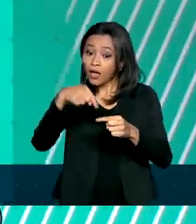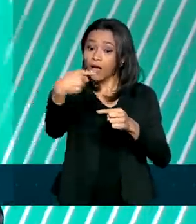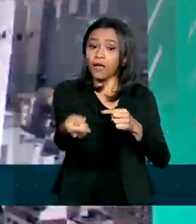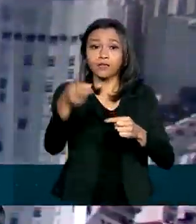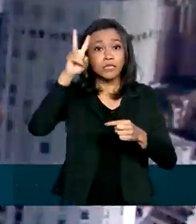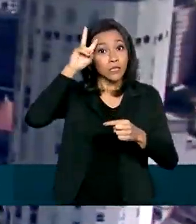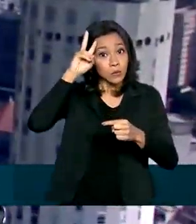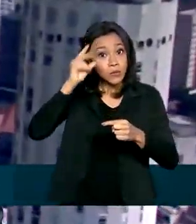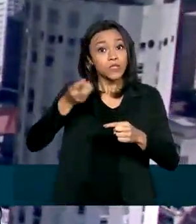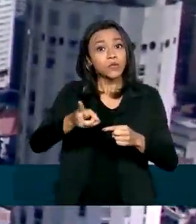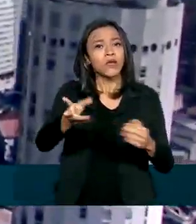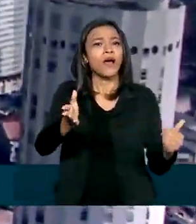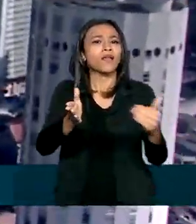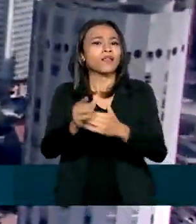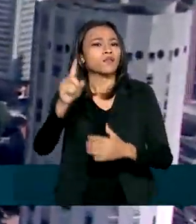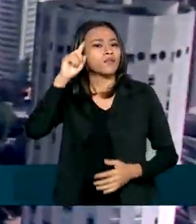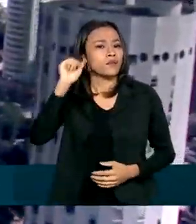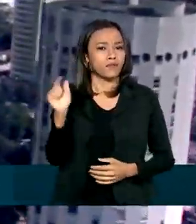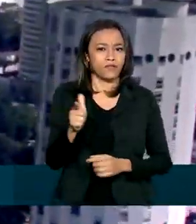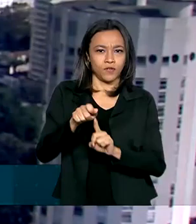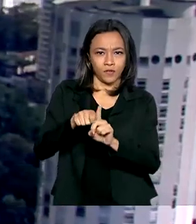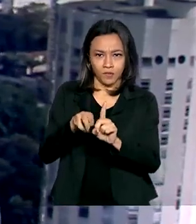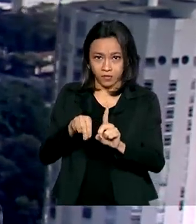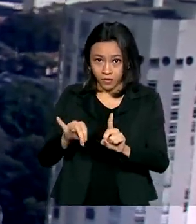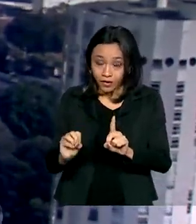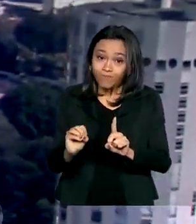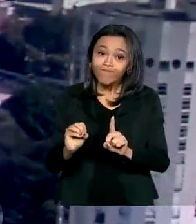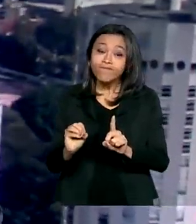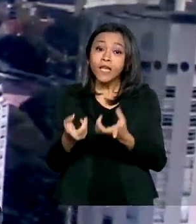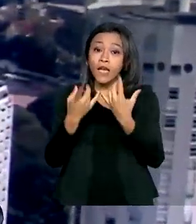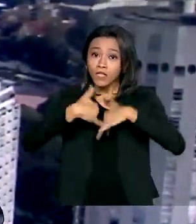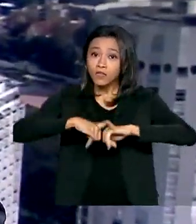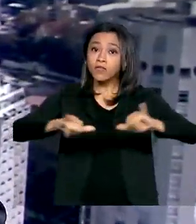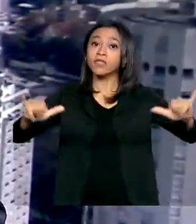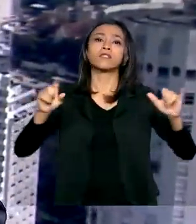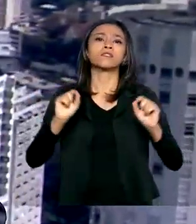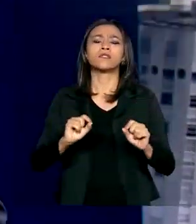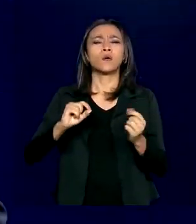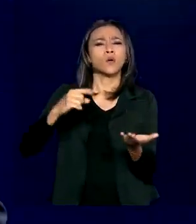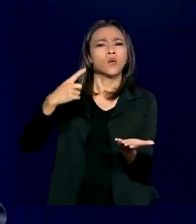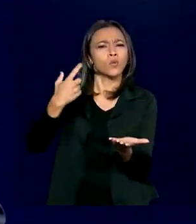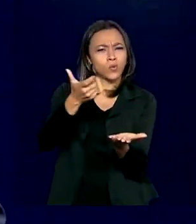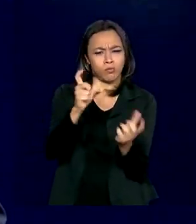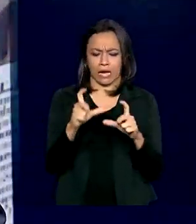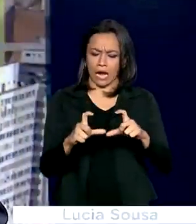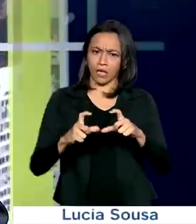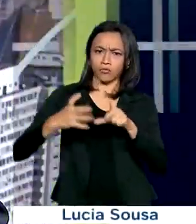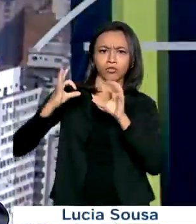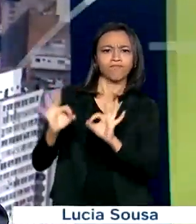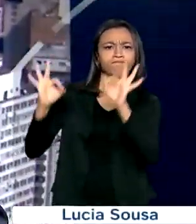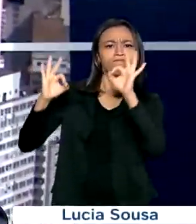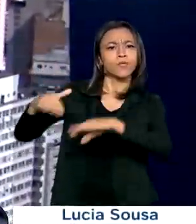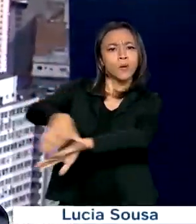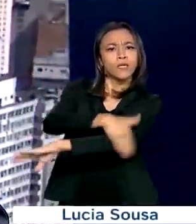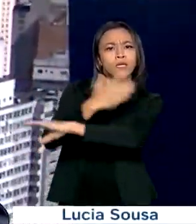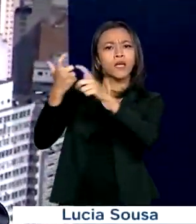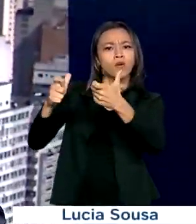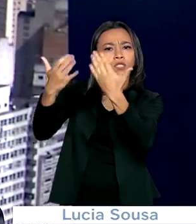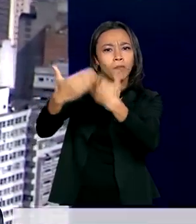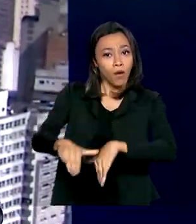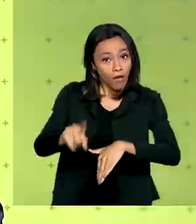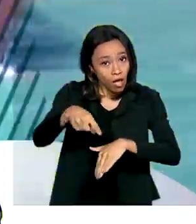-feira e seguem até o dia 22 de maio. A divulgação do cartão de confirmação da inscrição com os locais de prova será